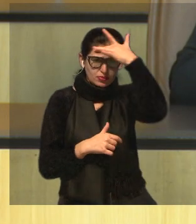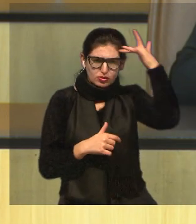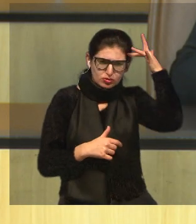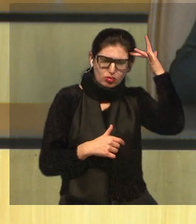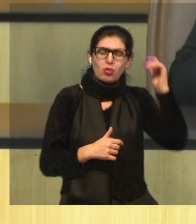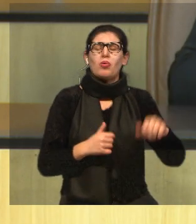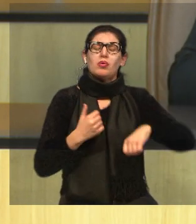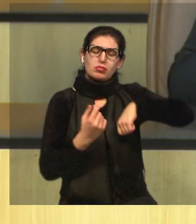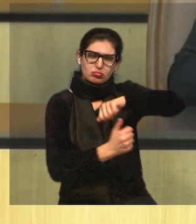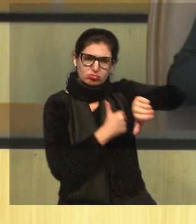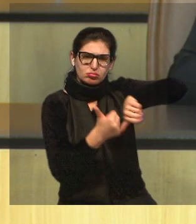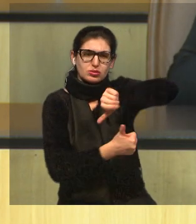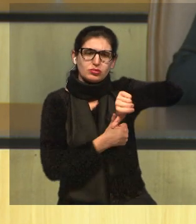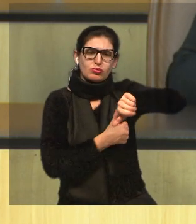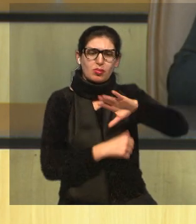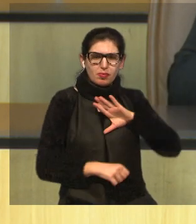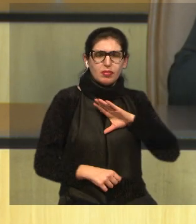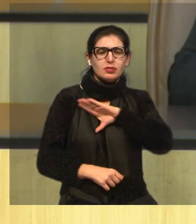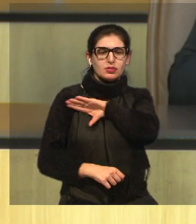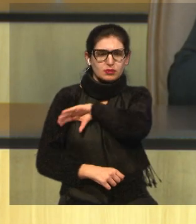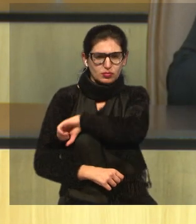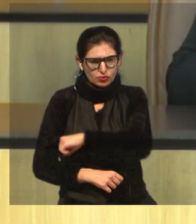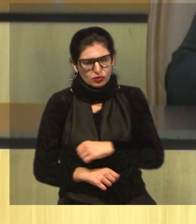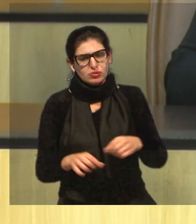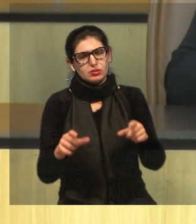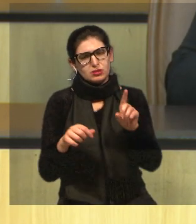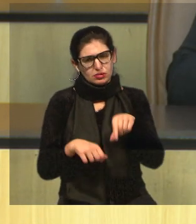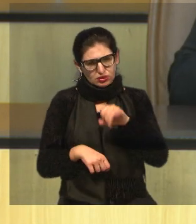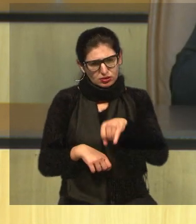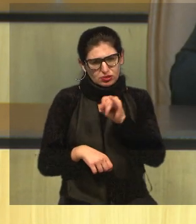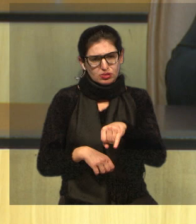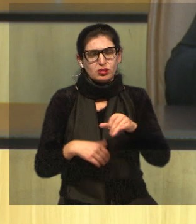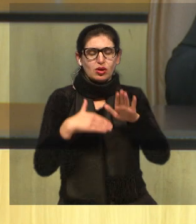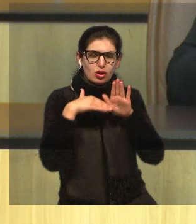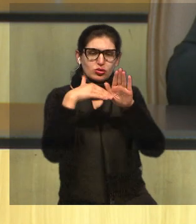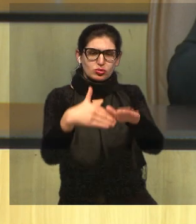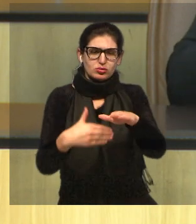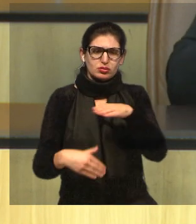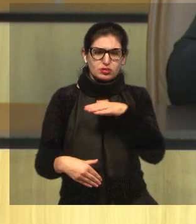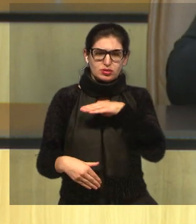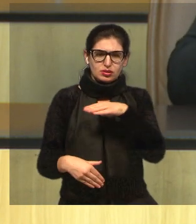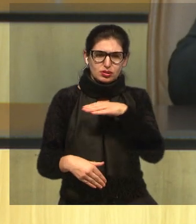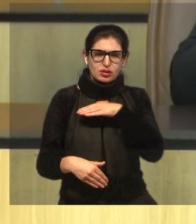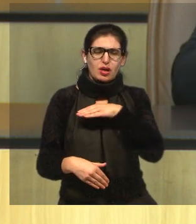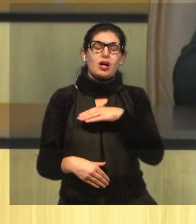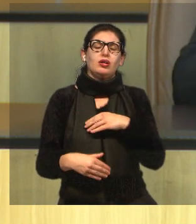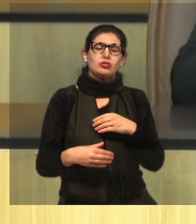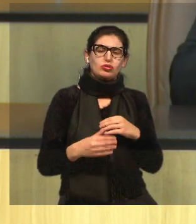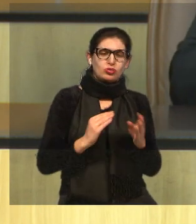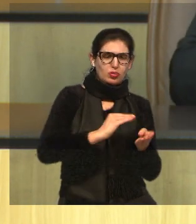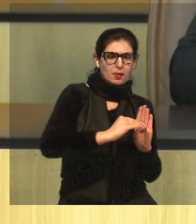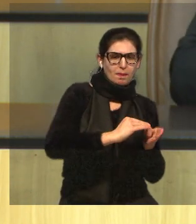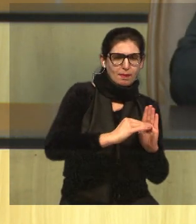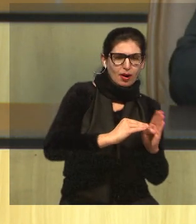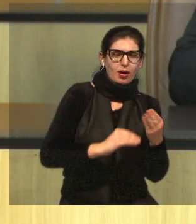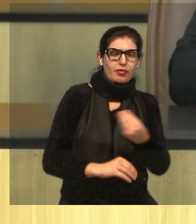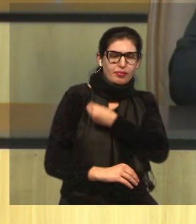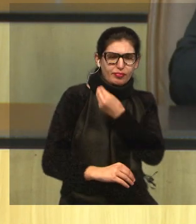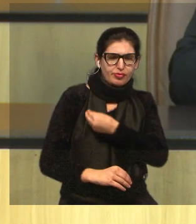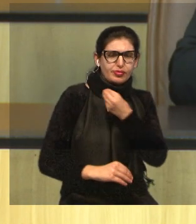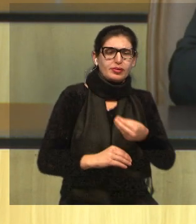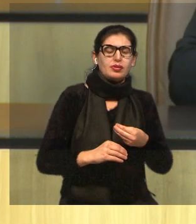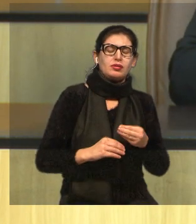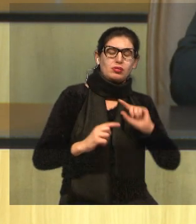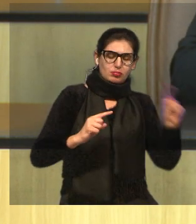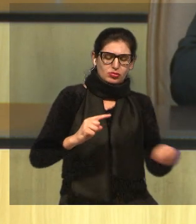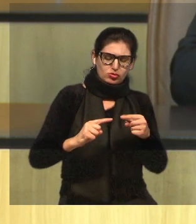responsabilidade no que lhe cabe em contribuir para a cidade que vive, para o bairro que vive, né? E ter orgulho